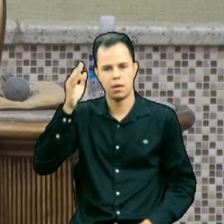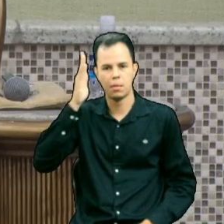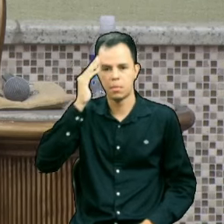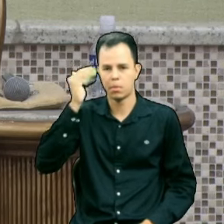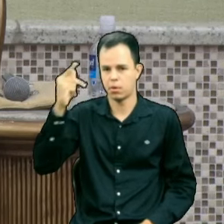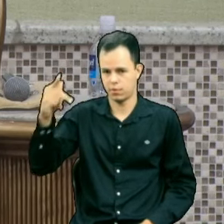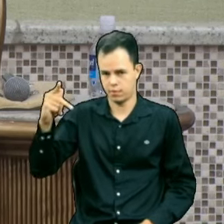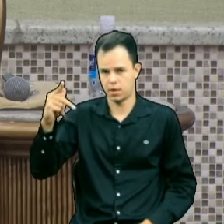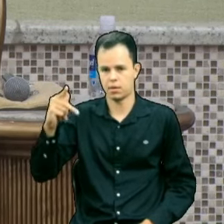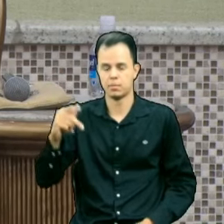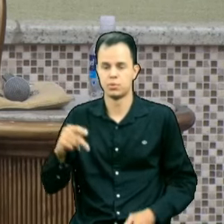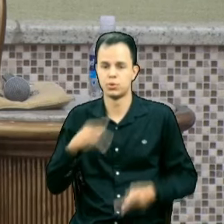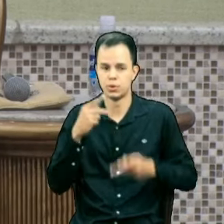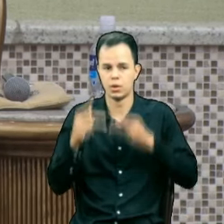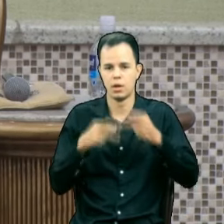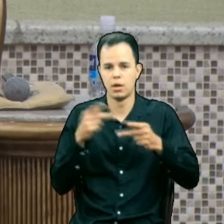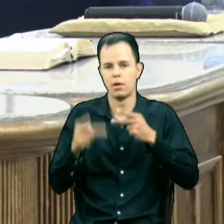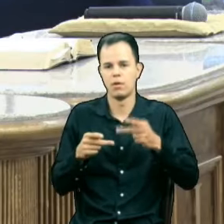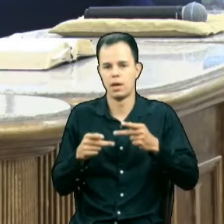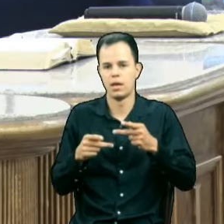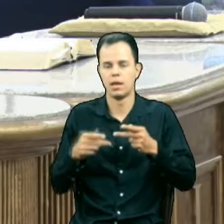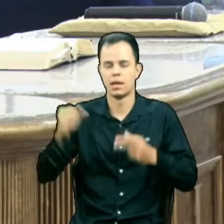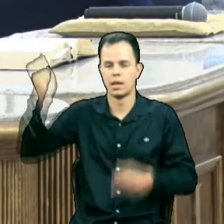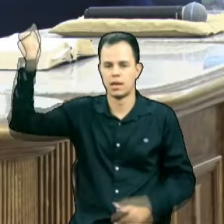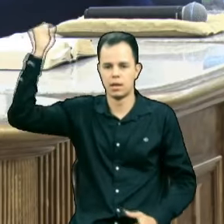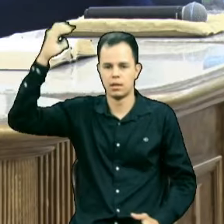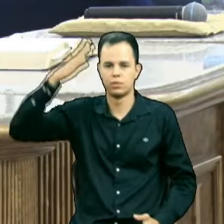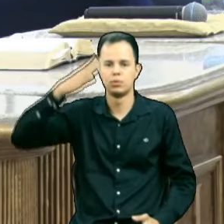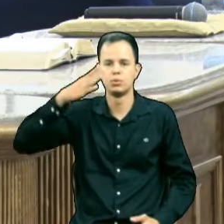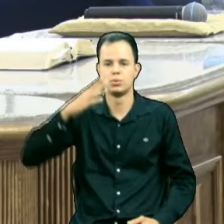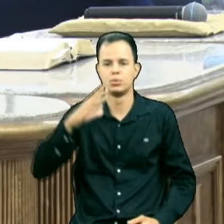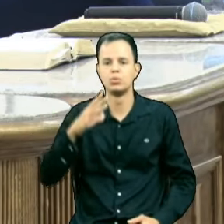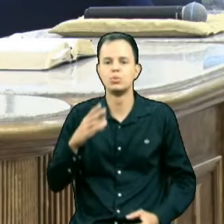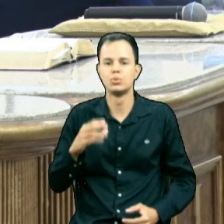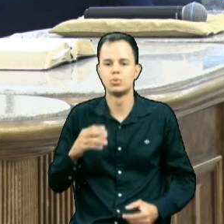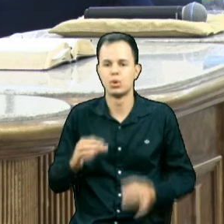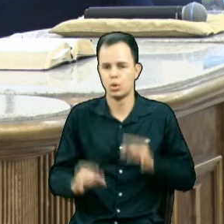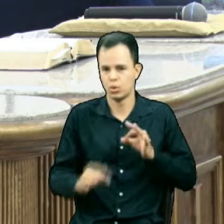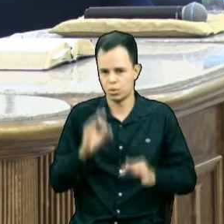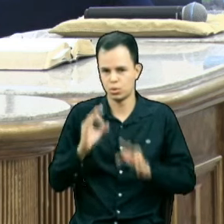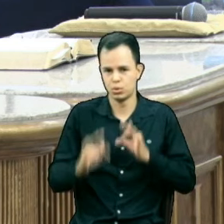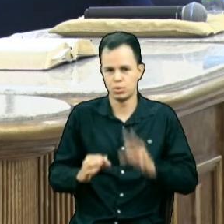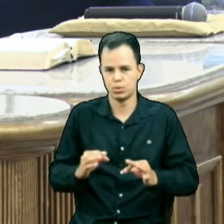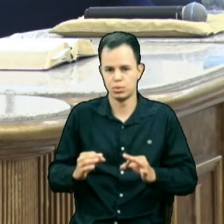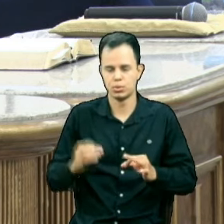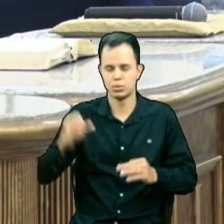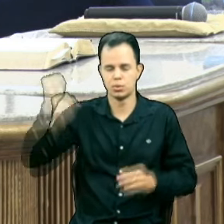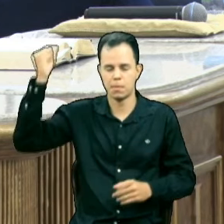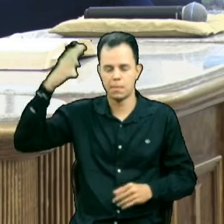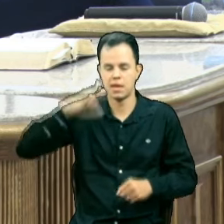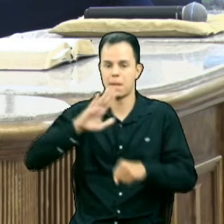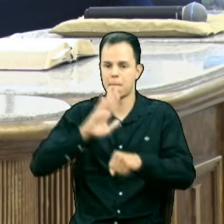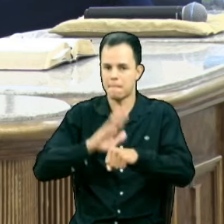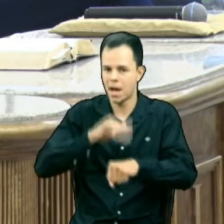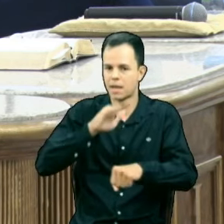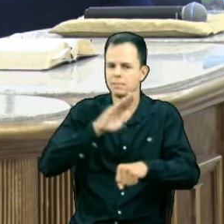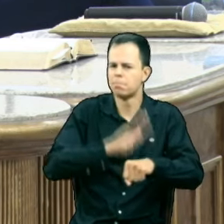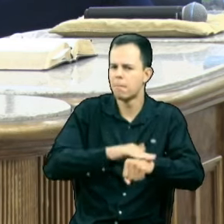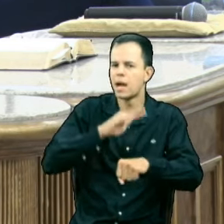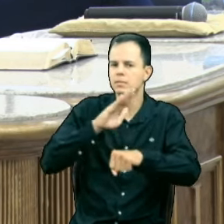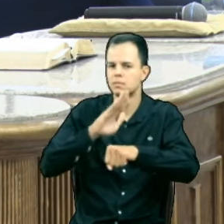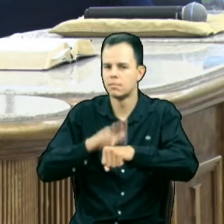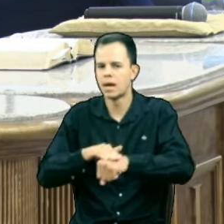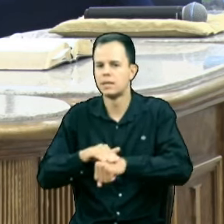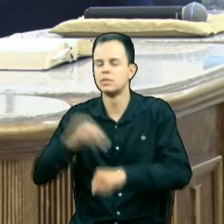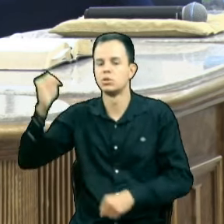que vai brilhando mais e mais até ser dia perfeito e o sol não dá não